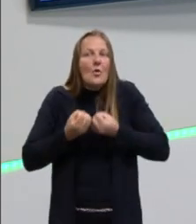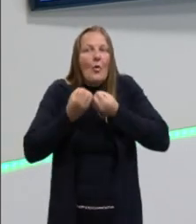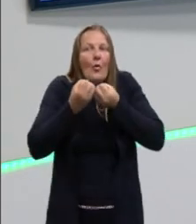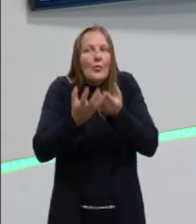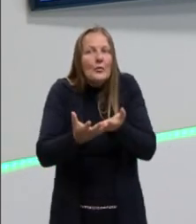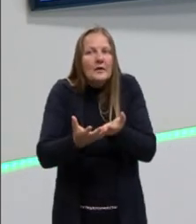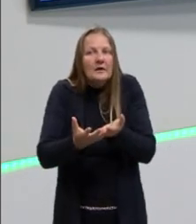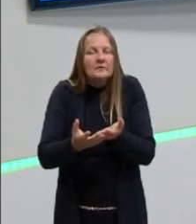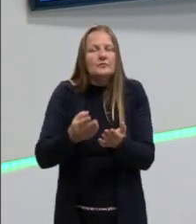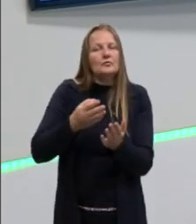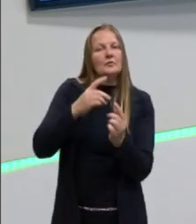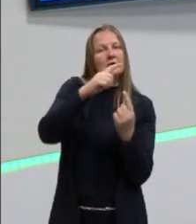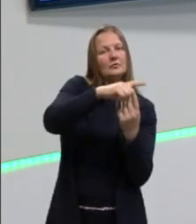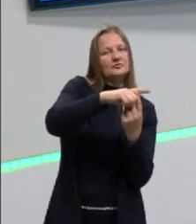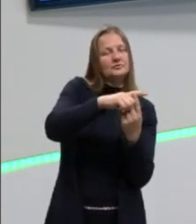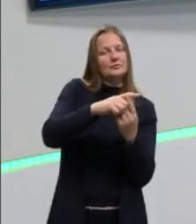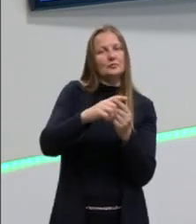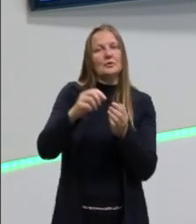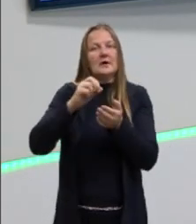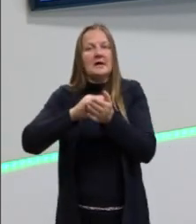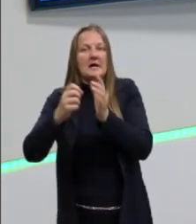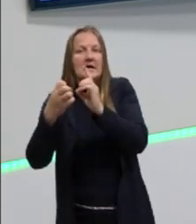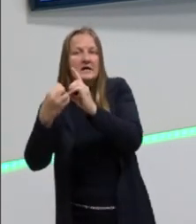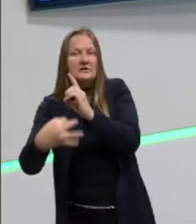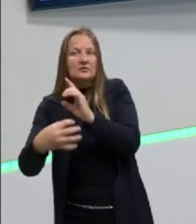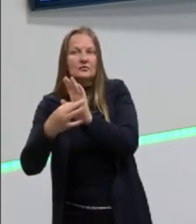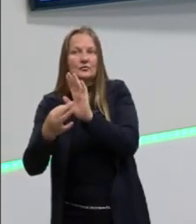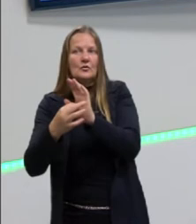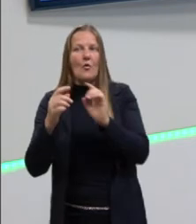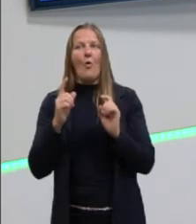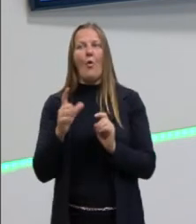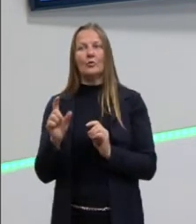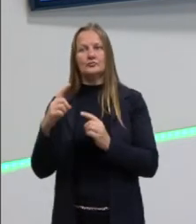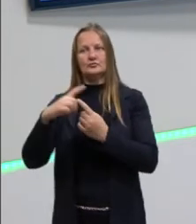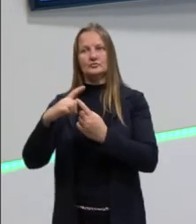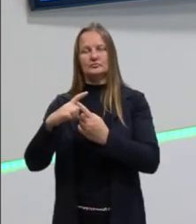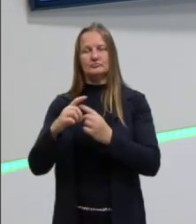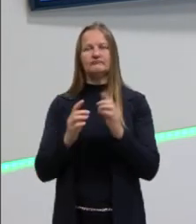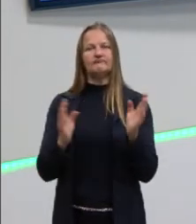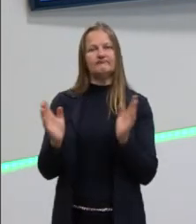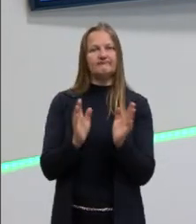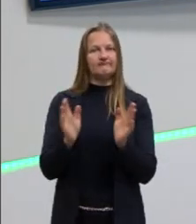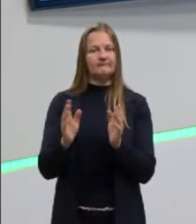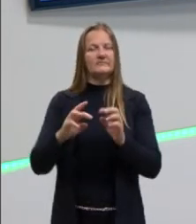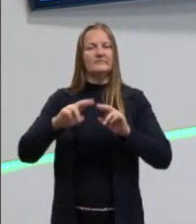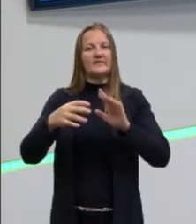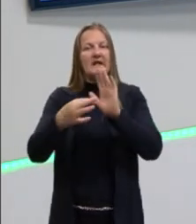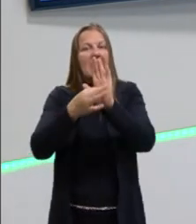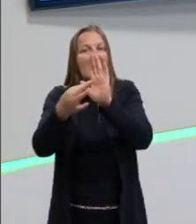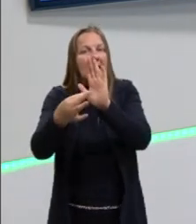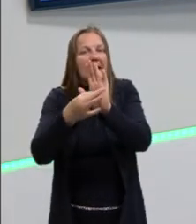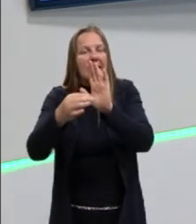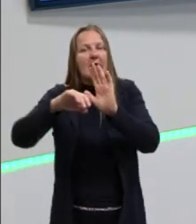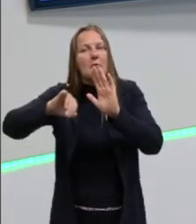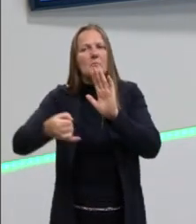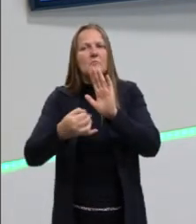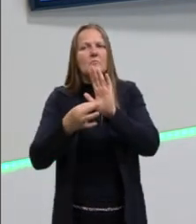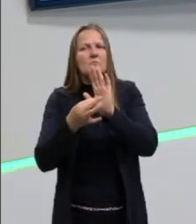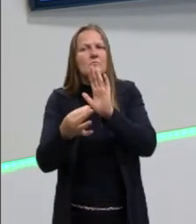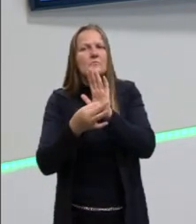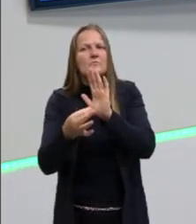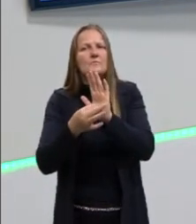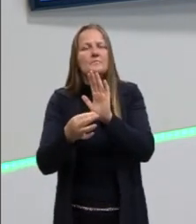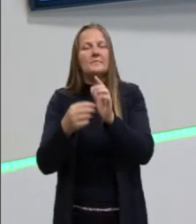a história do texto dissertativo argumentativo vai ser uma história que argumenta em relação a problemática